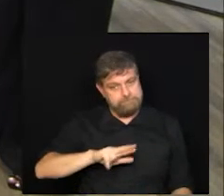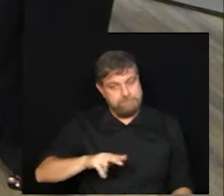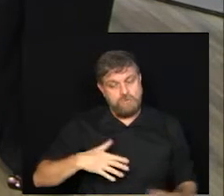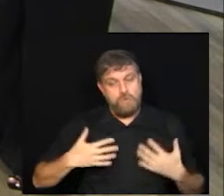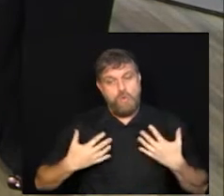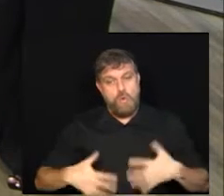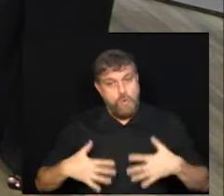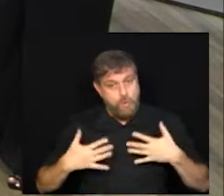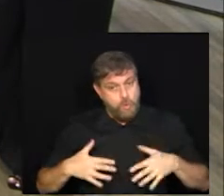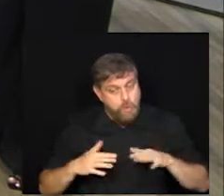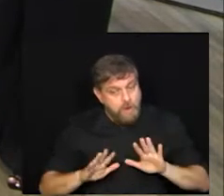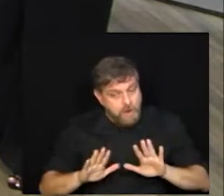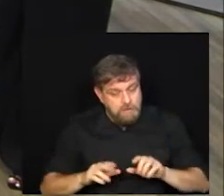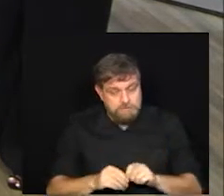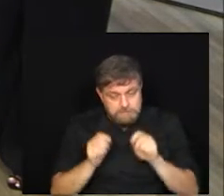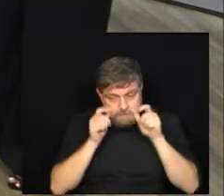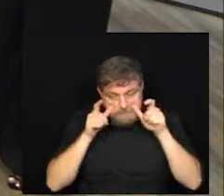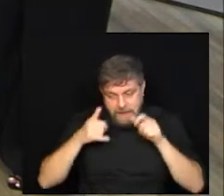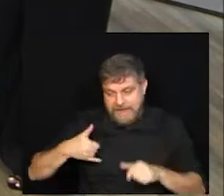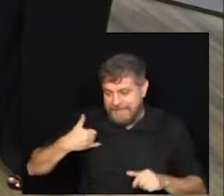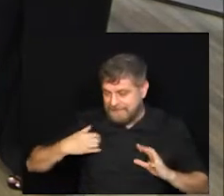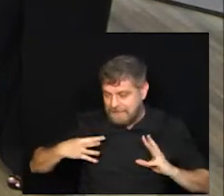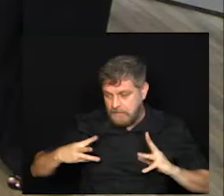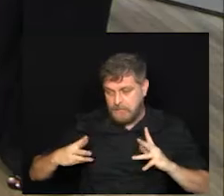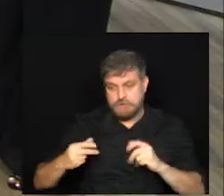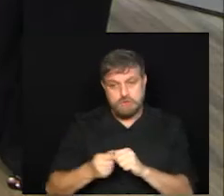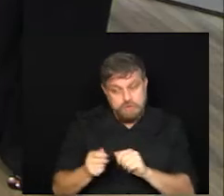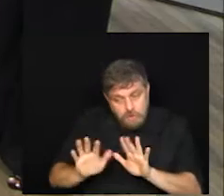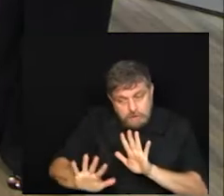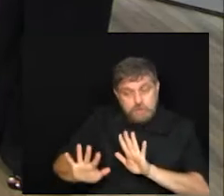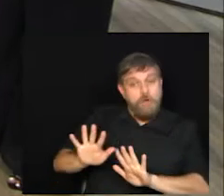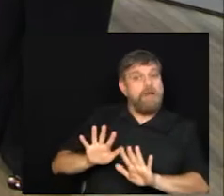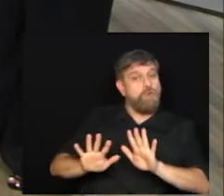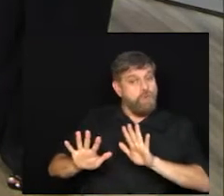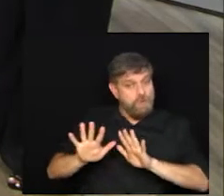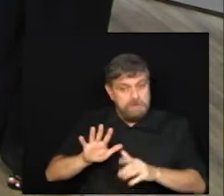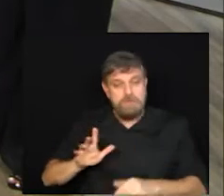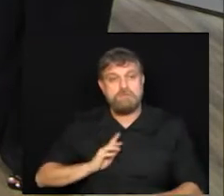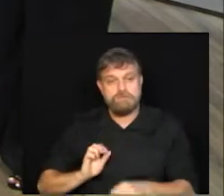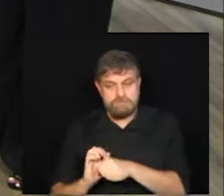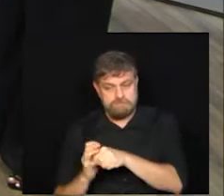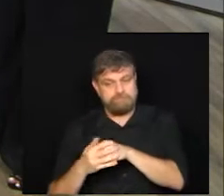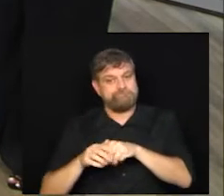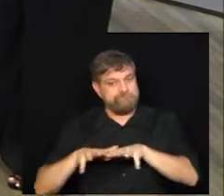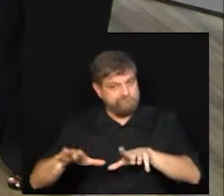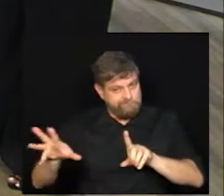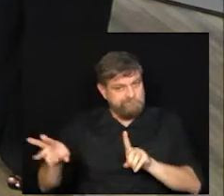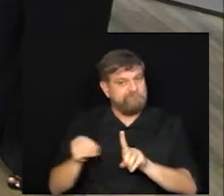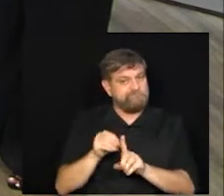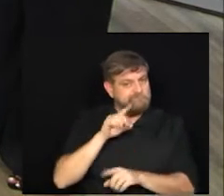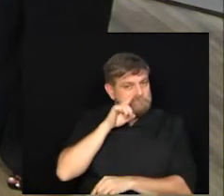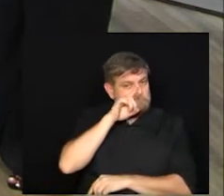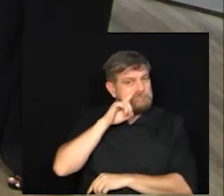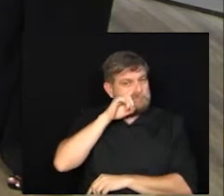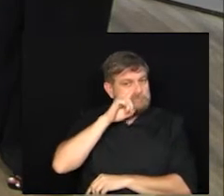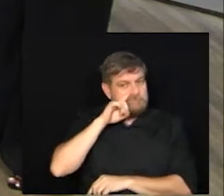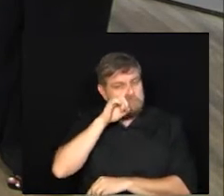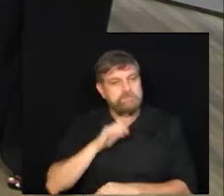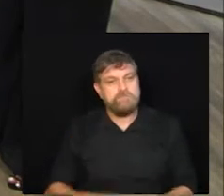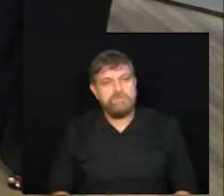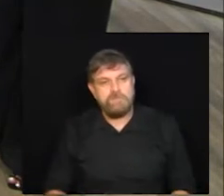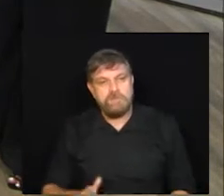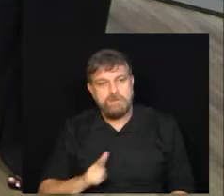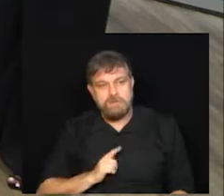grande, então todas as faixas etárias precisam tomar cuidado em relação à Covid-19. Por falar em